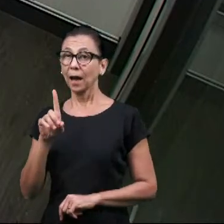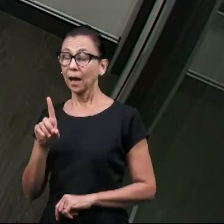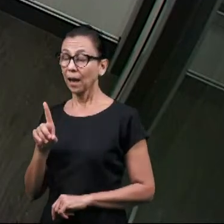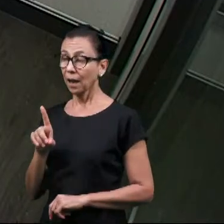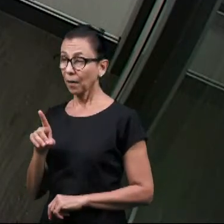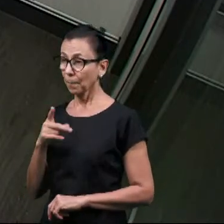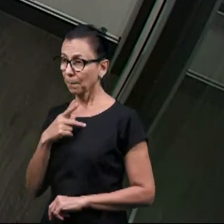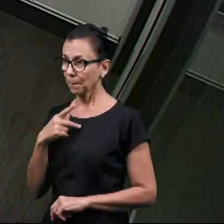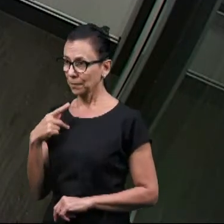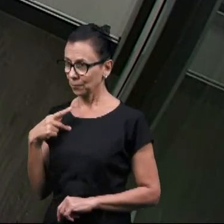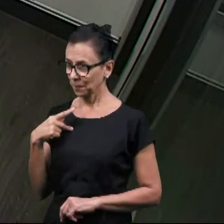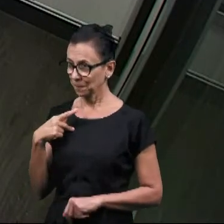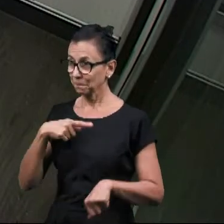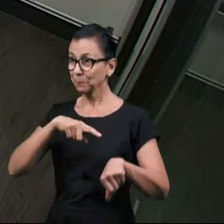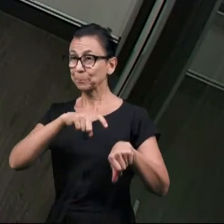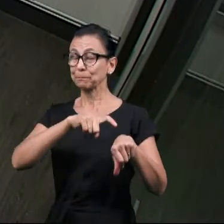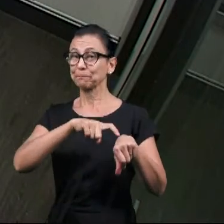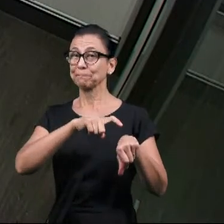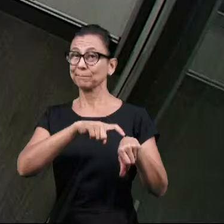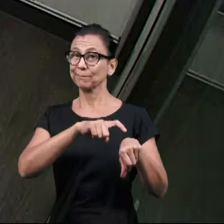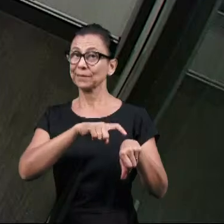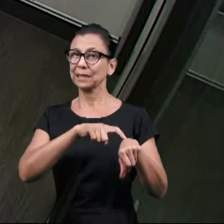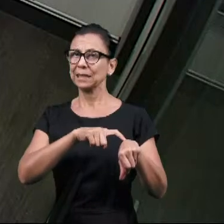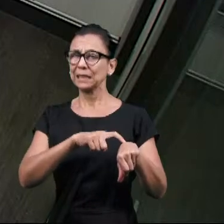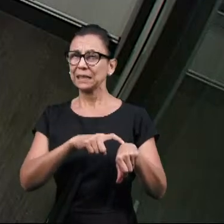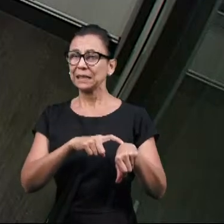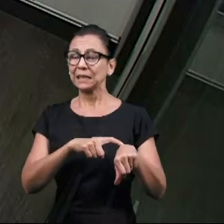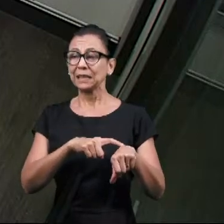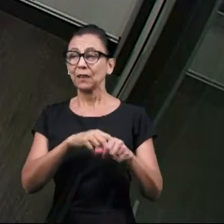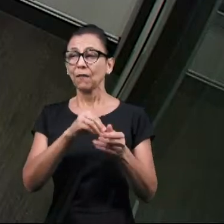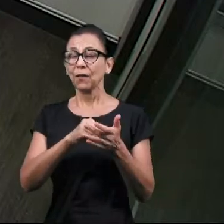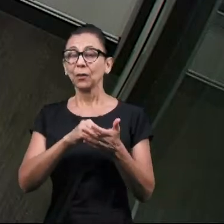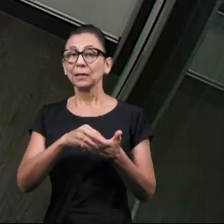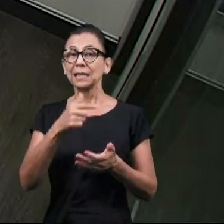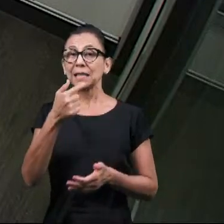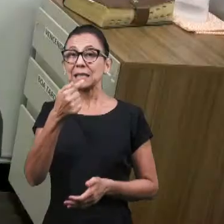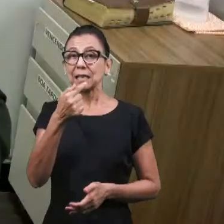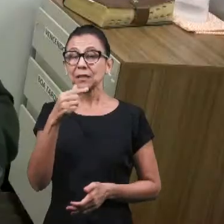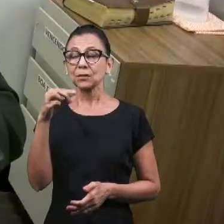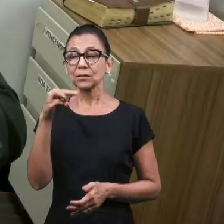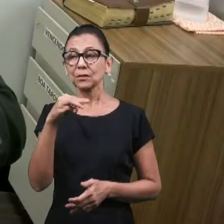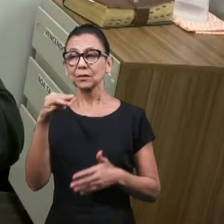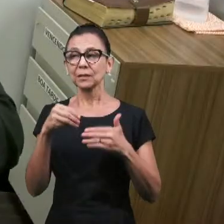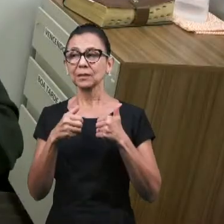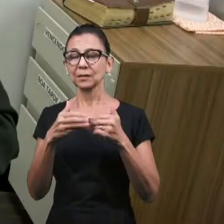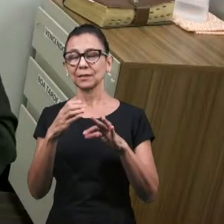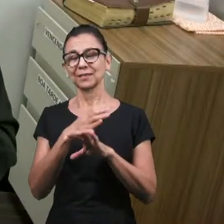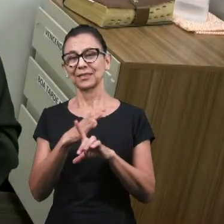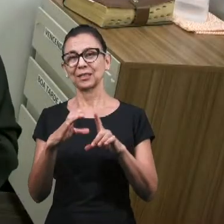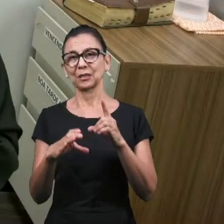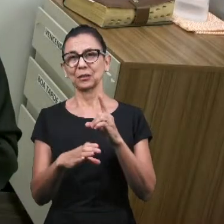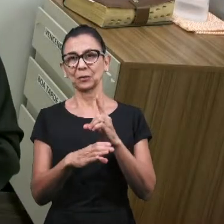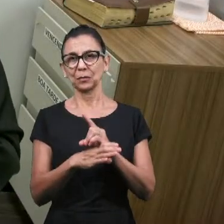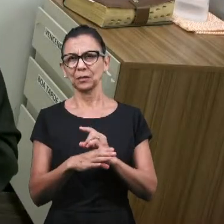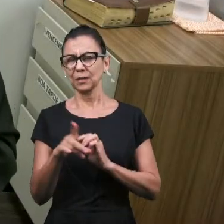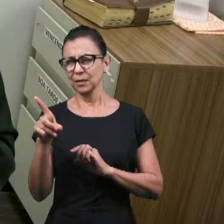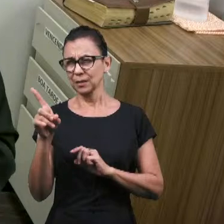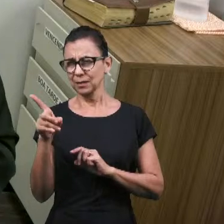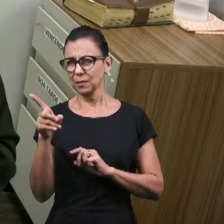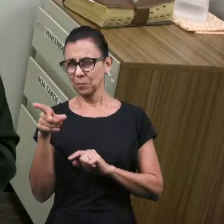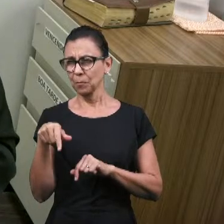pastor Nós já estamos aqui faltando com sete minutos para o início do culto dessa noite só pode dar uma prévia da